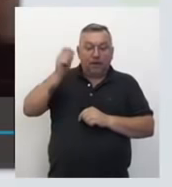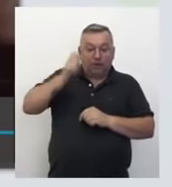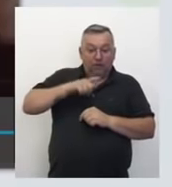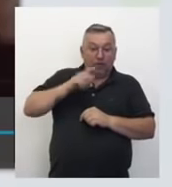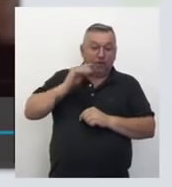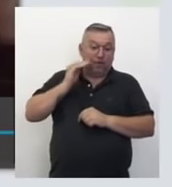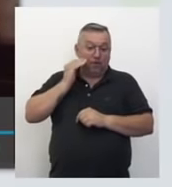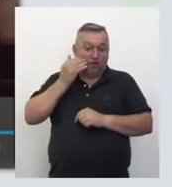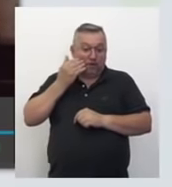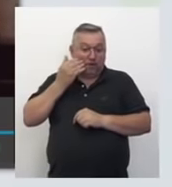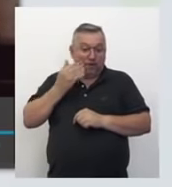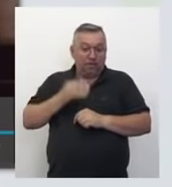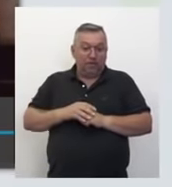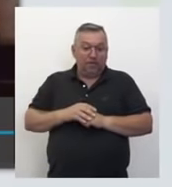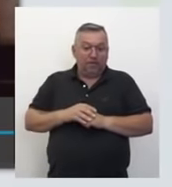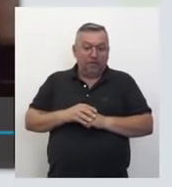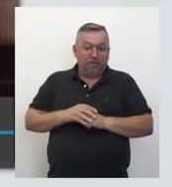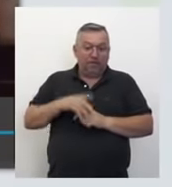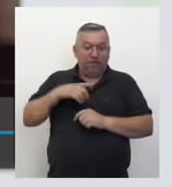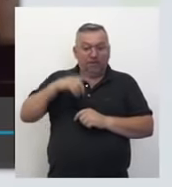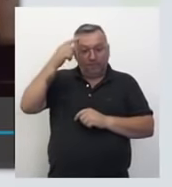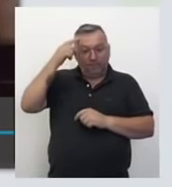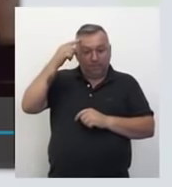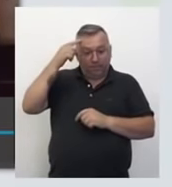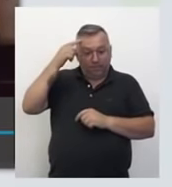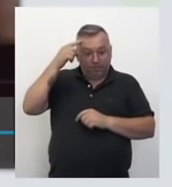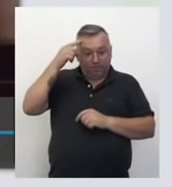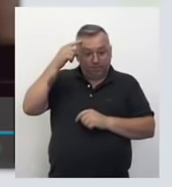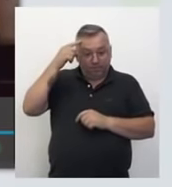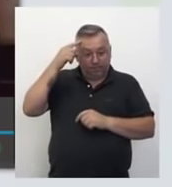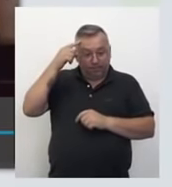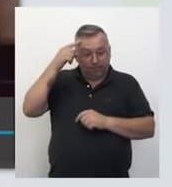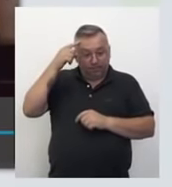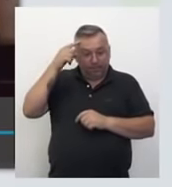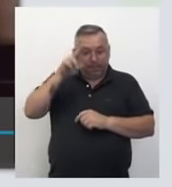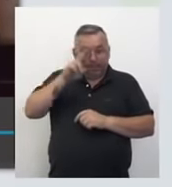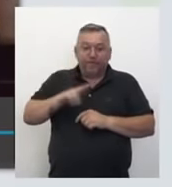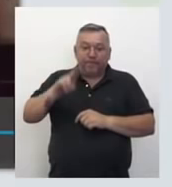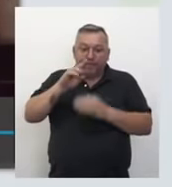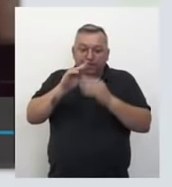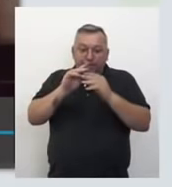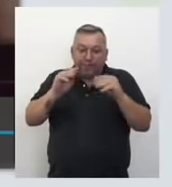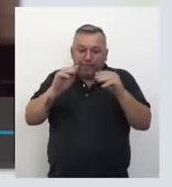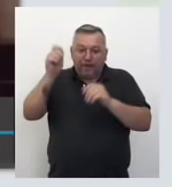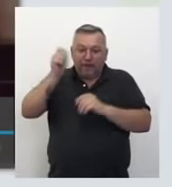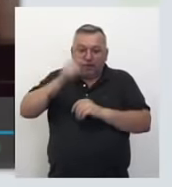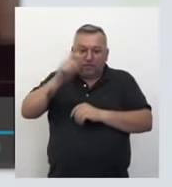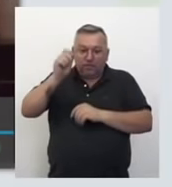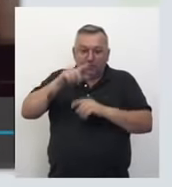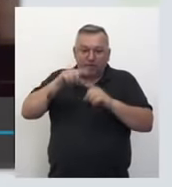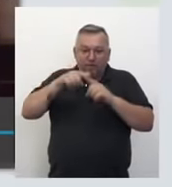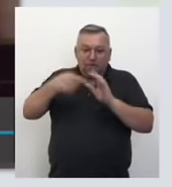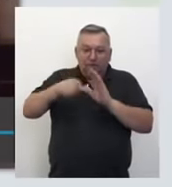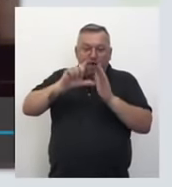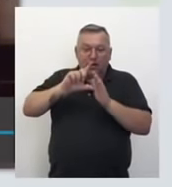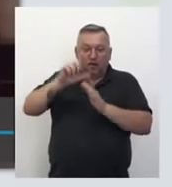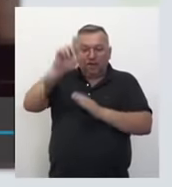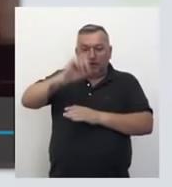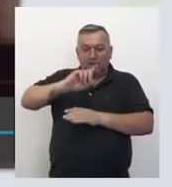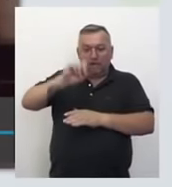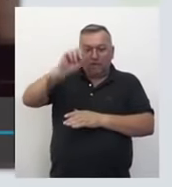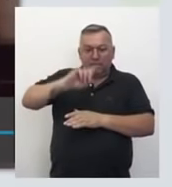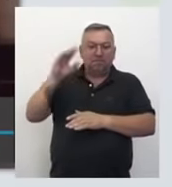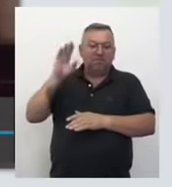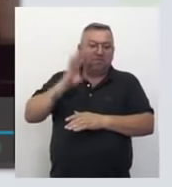aqui. Aqui eu pensei em colocar o pinhão usando essa textura azul aqui, só que do outro lado, tava vendo, tem um amarelo